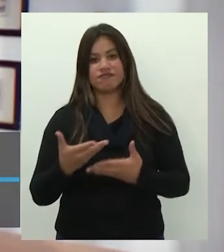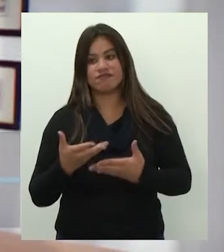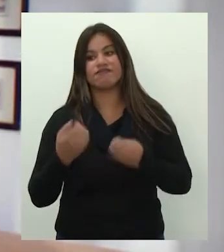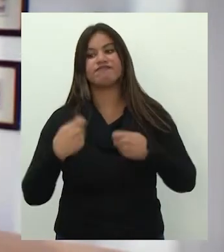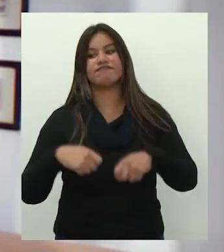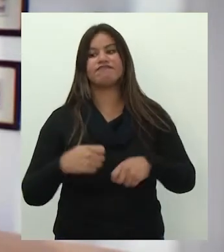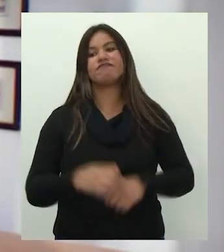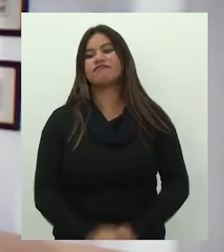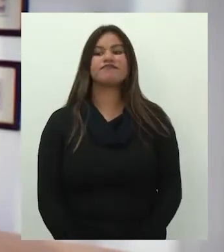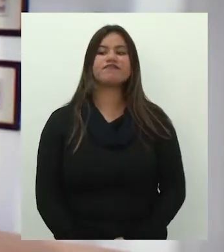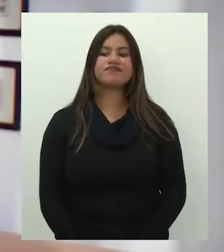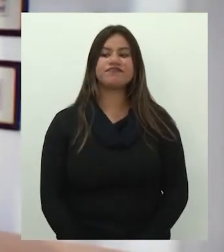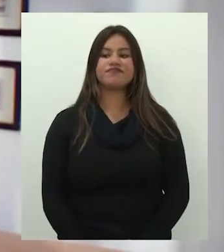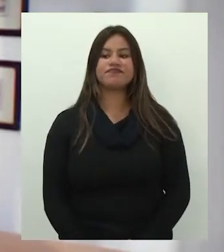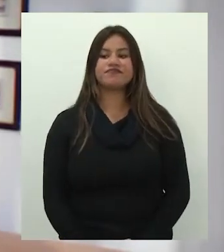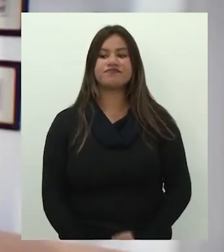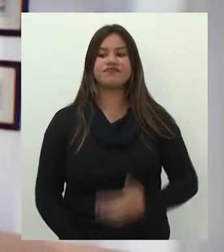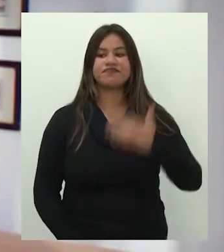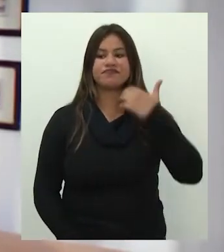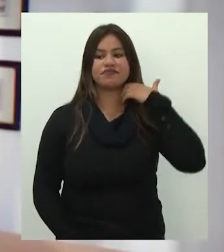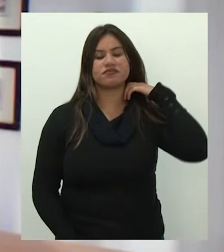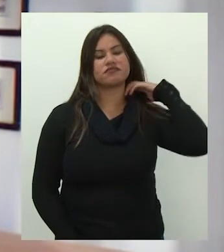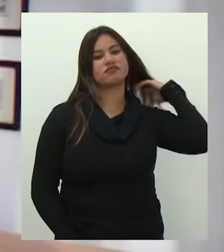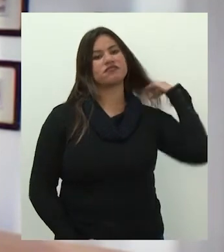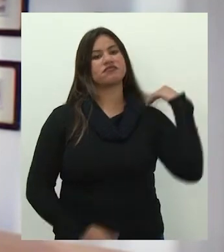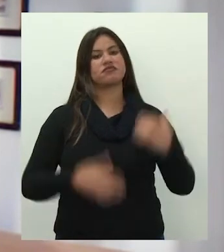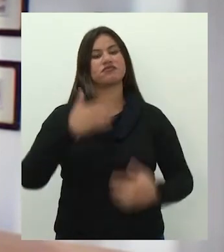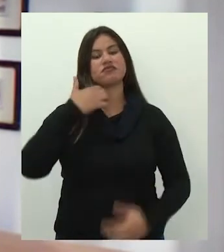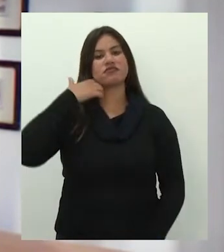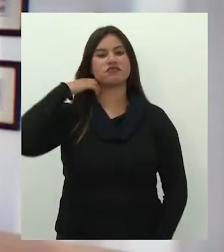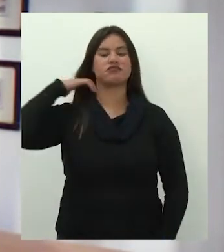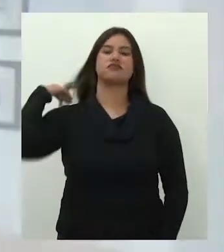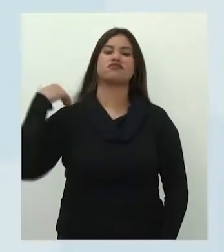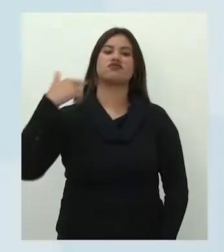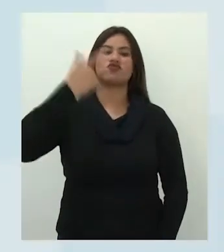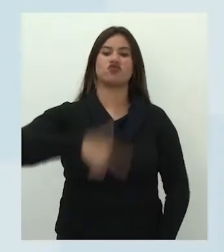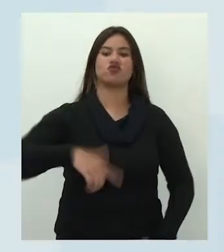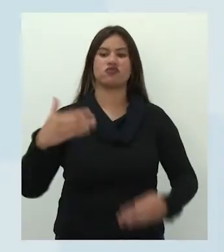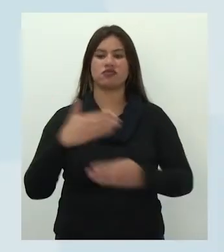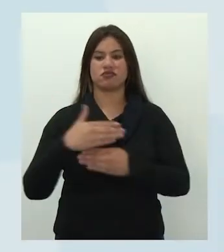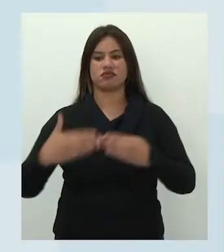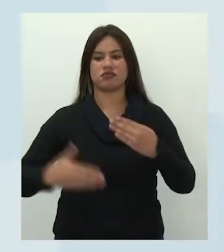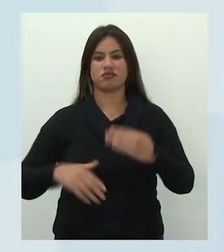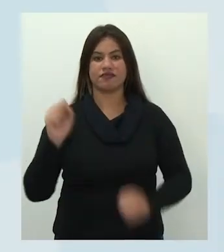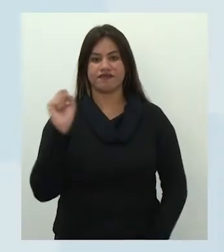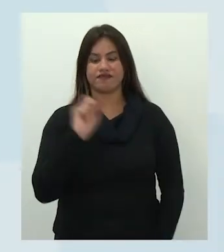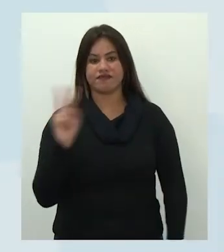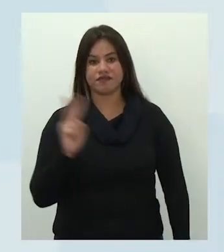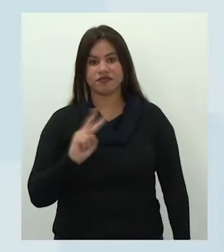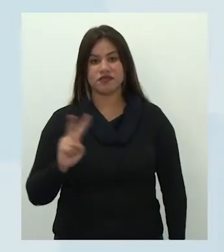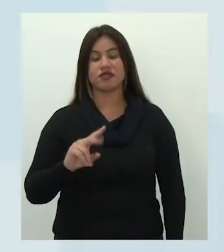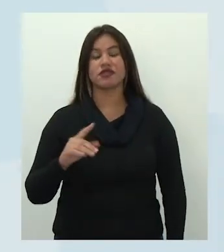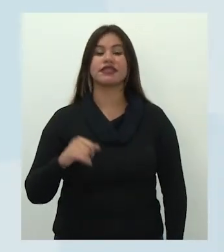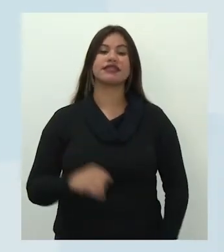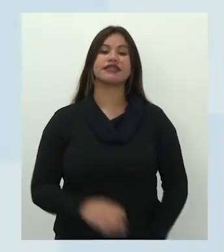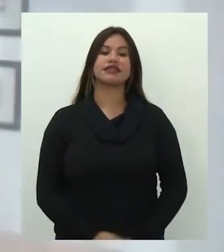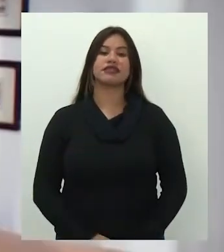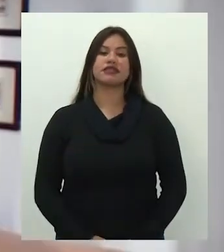certo? Voltamos ali para aquele slide das vitaminas, não precisa voltar, deixa eu só falar uma